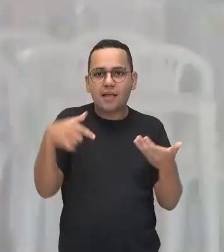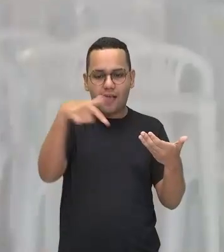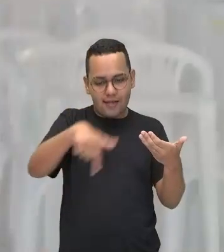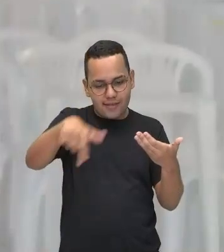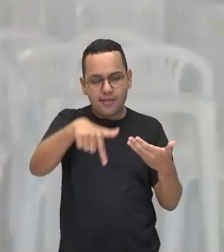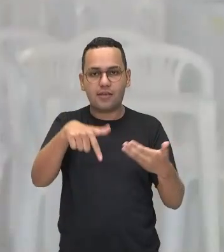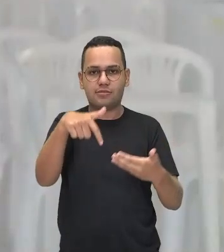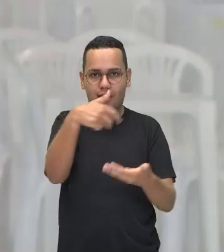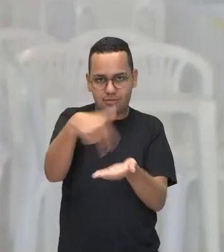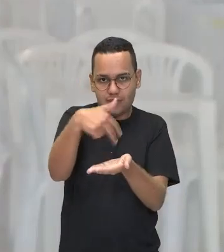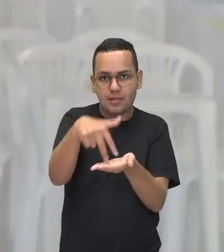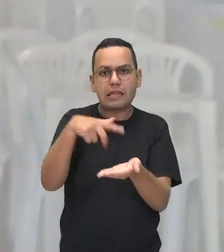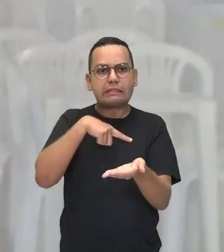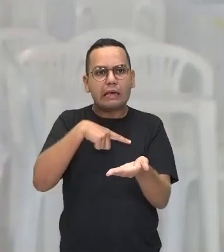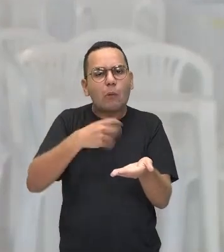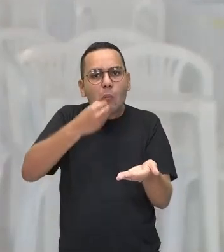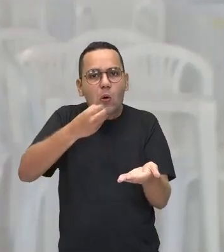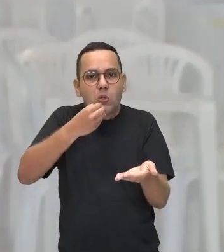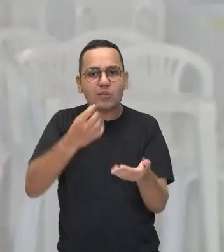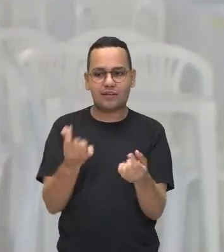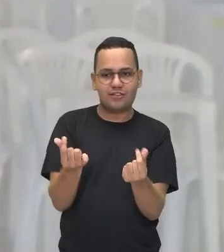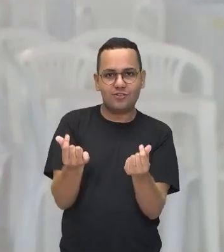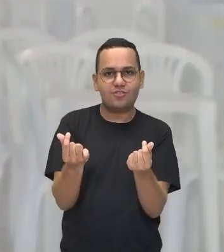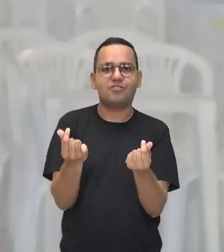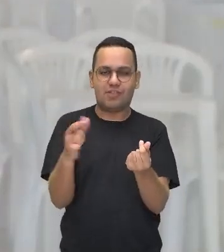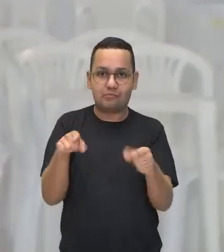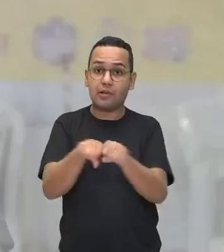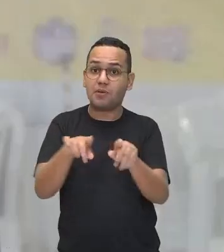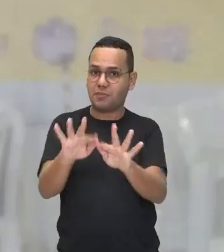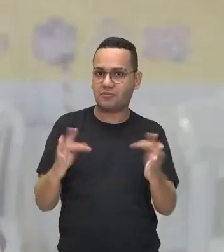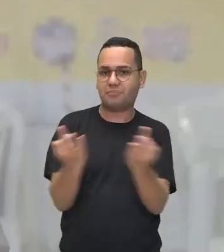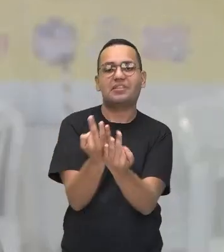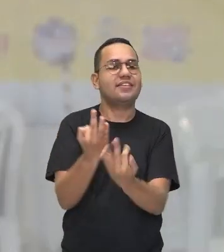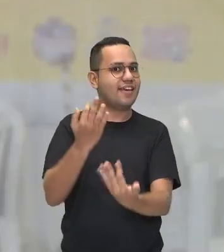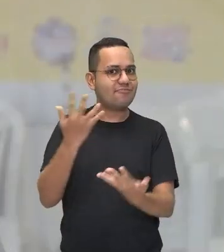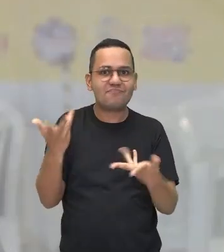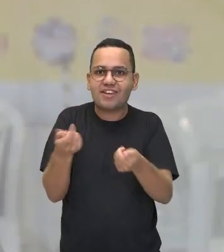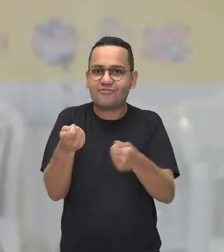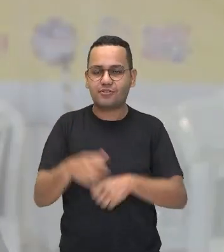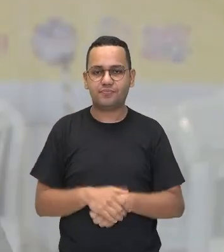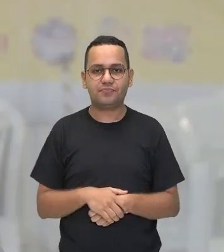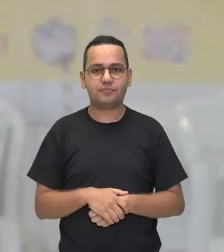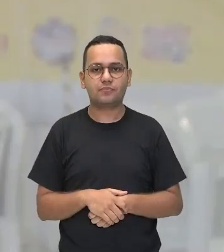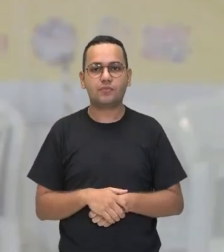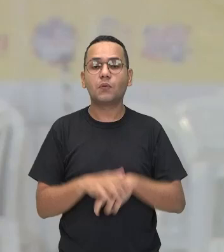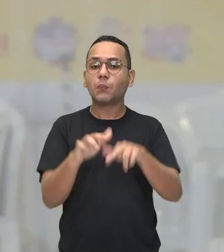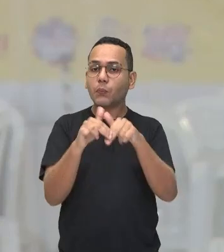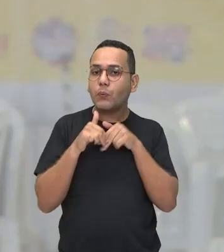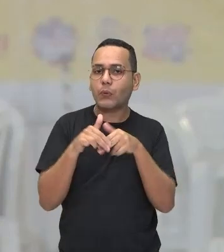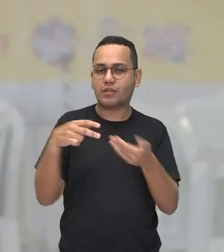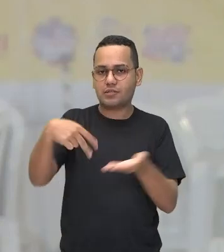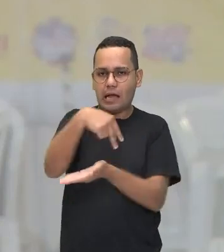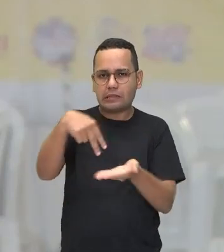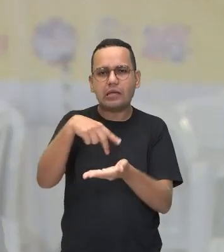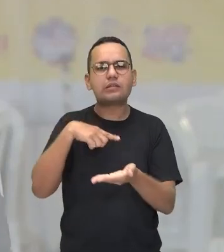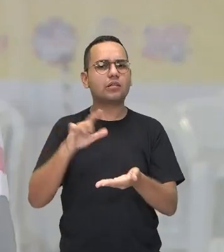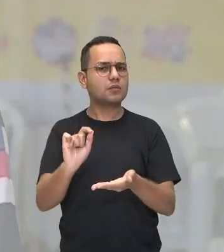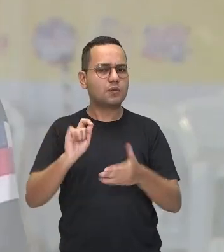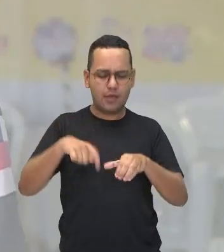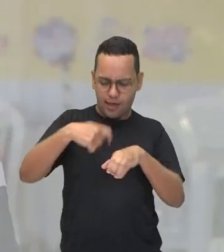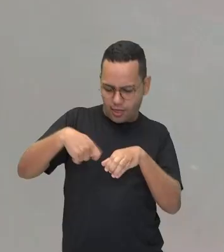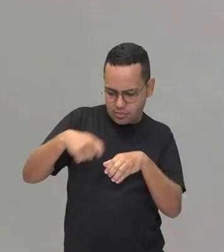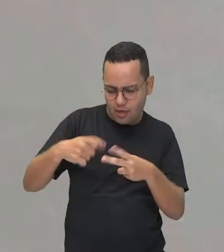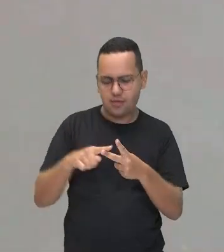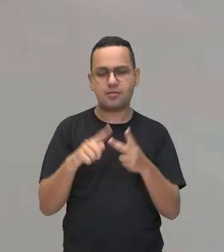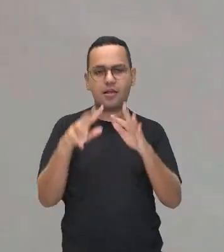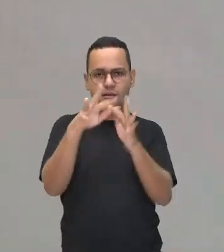de renda, inclusive para as famílias. E isso é algo fantástico. A quadrilha junina hoje, ela gera com costureira, ela gera com